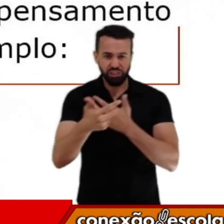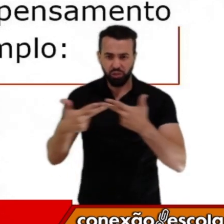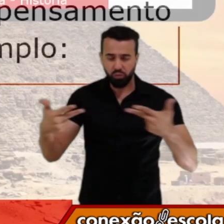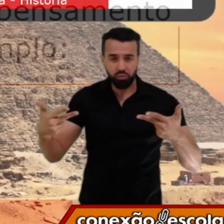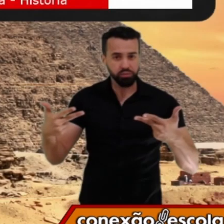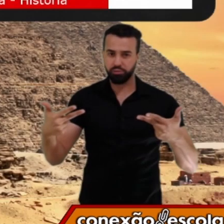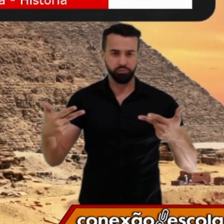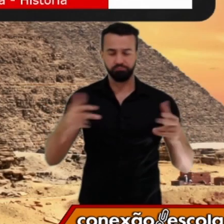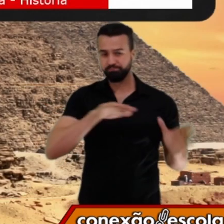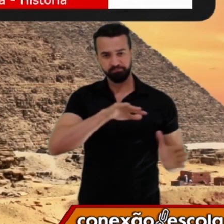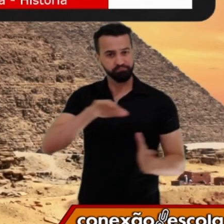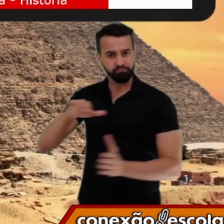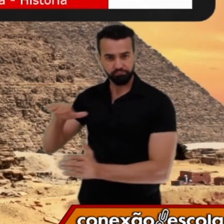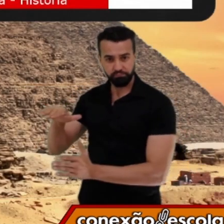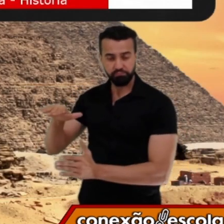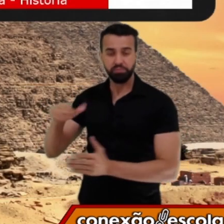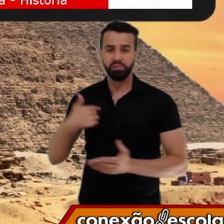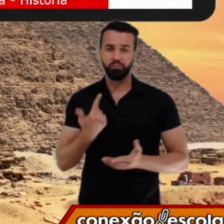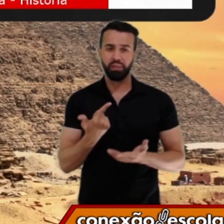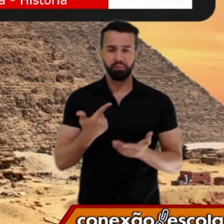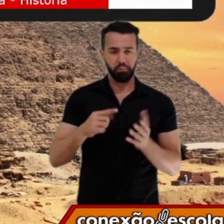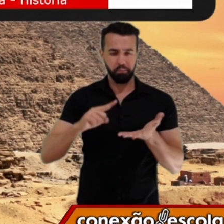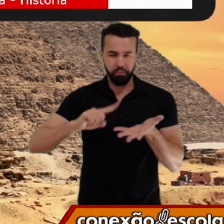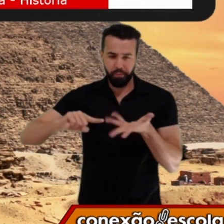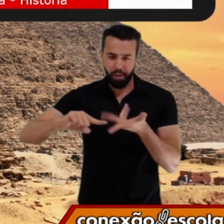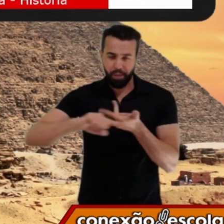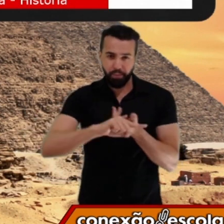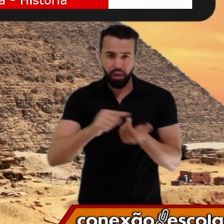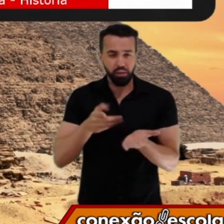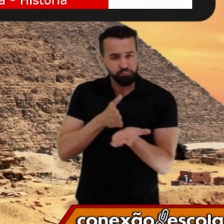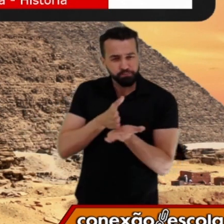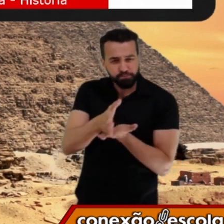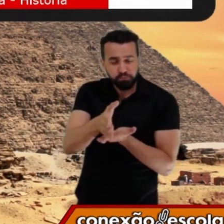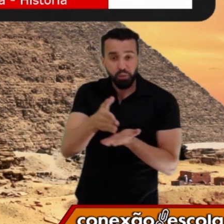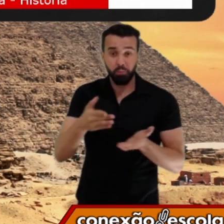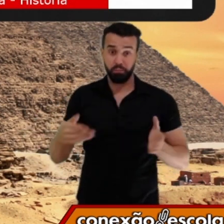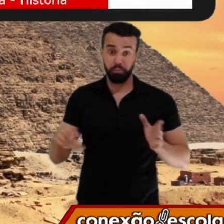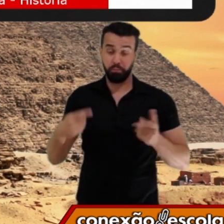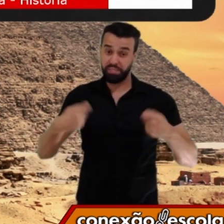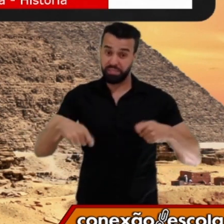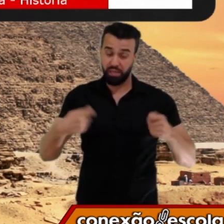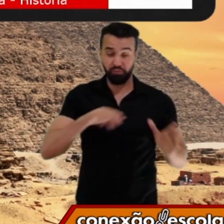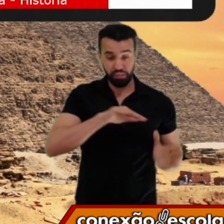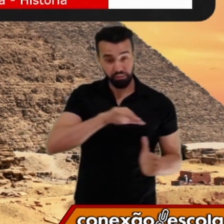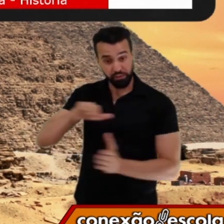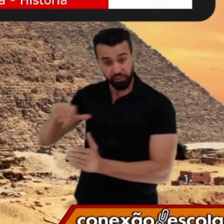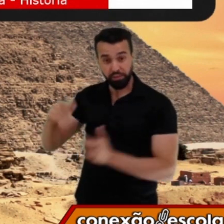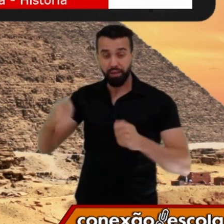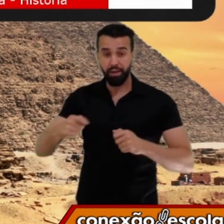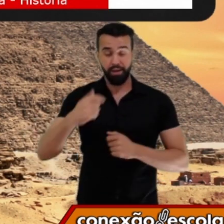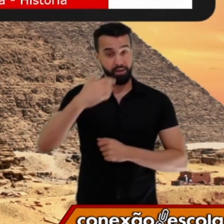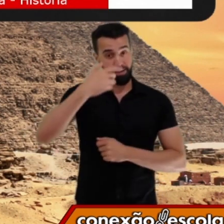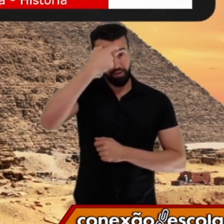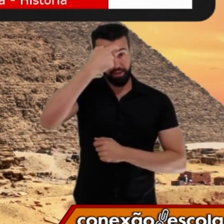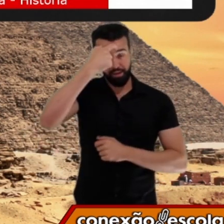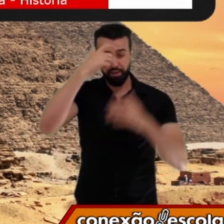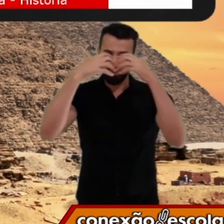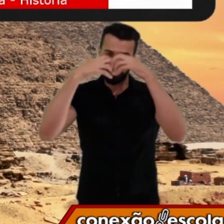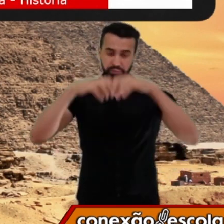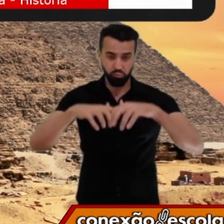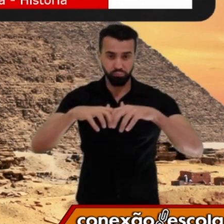igrejas, a revelação e os dogmas, e assim utilizar a razão frente a esse pensamento metafísico que